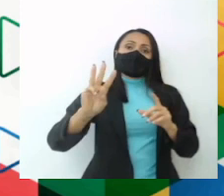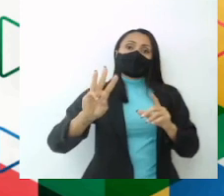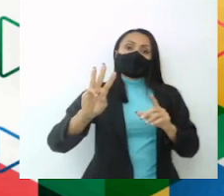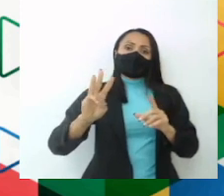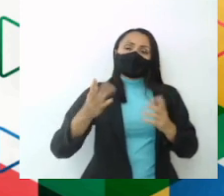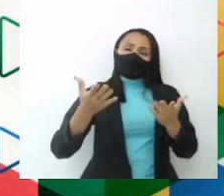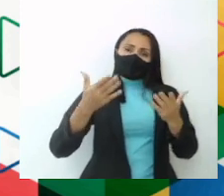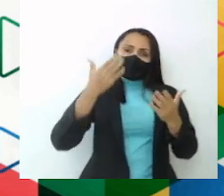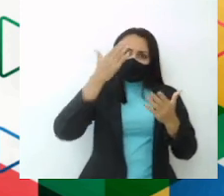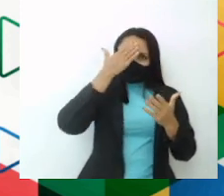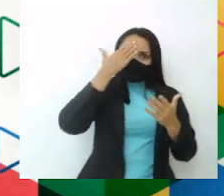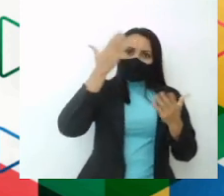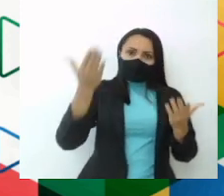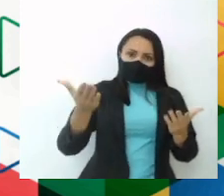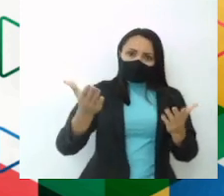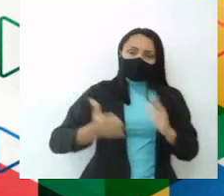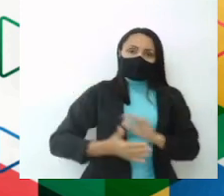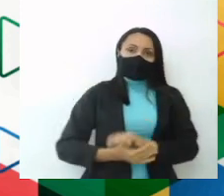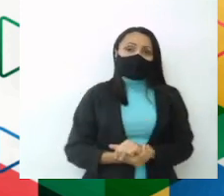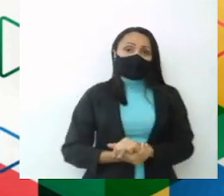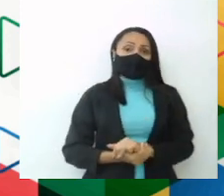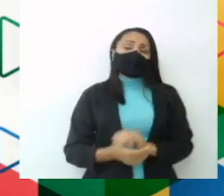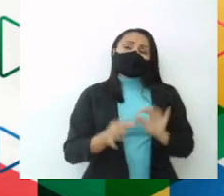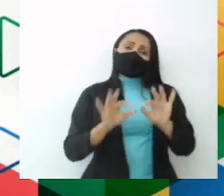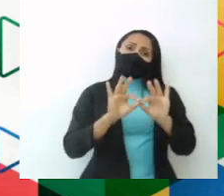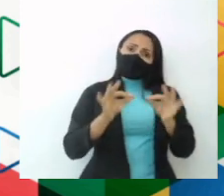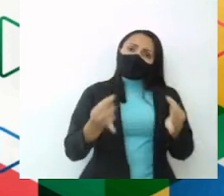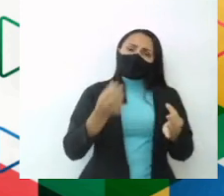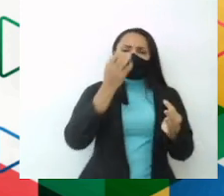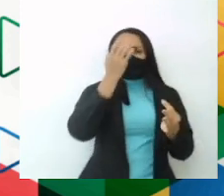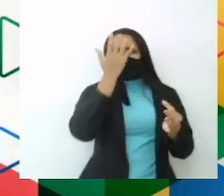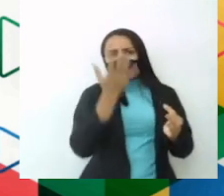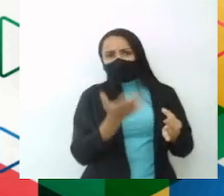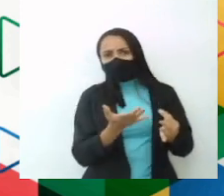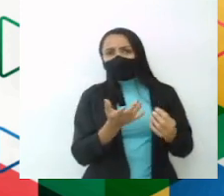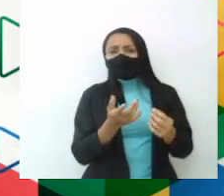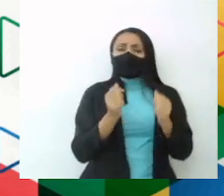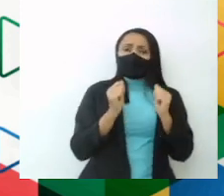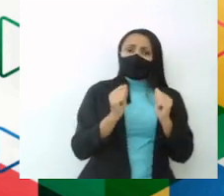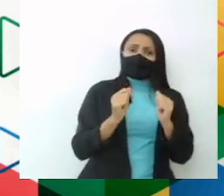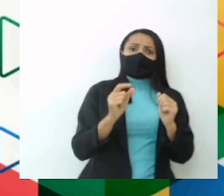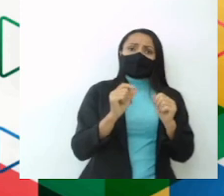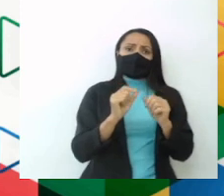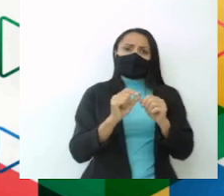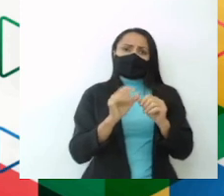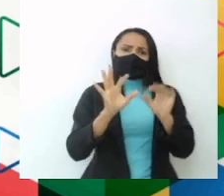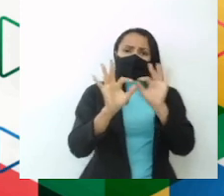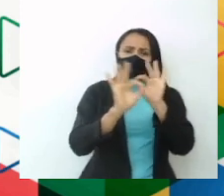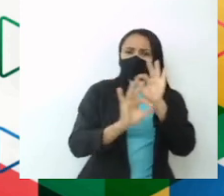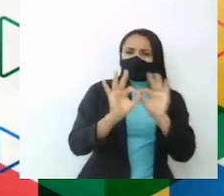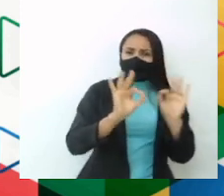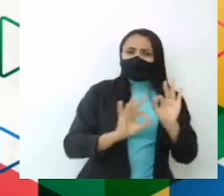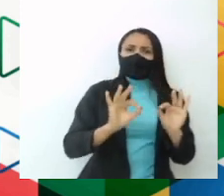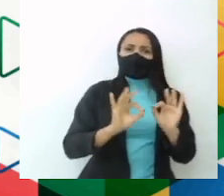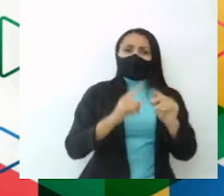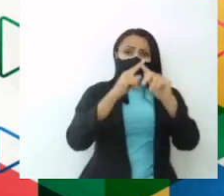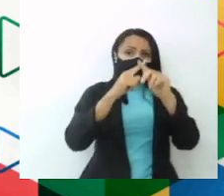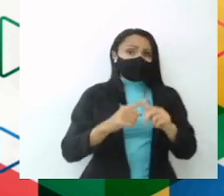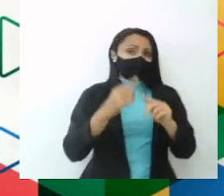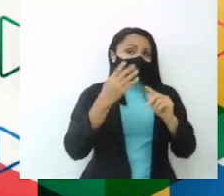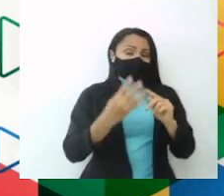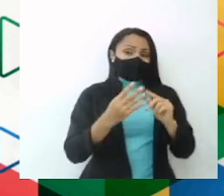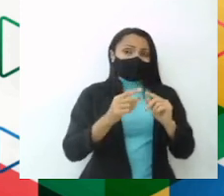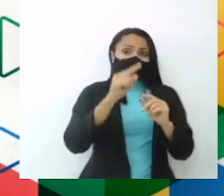Tranquilo? São continhas simples, você pode aí fazer alguns ajustes. Multiplicar por